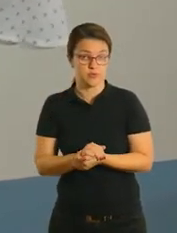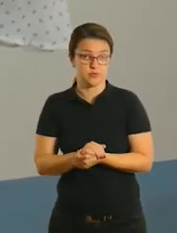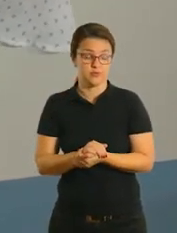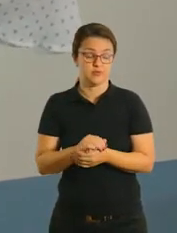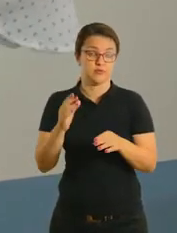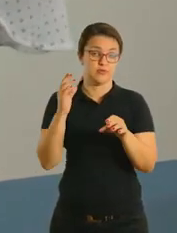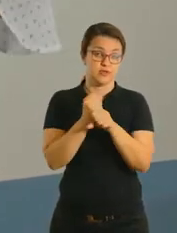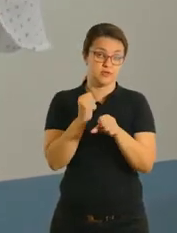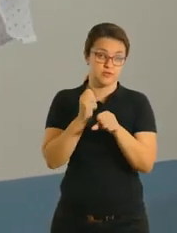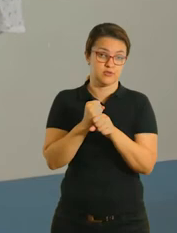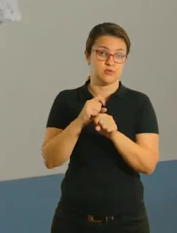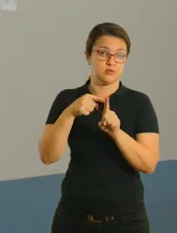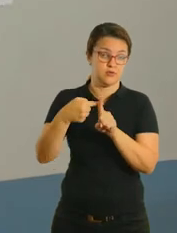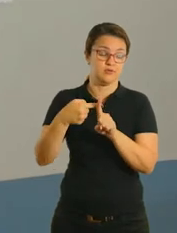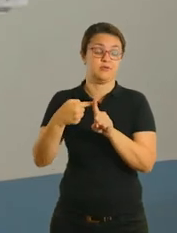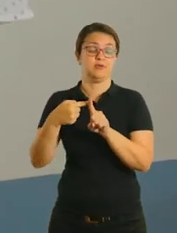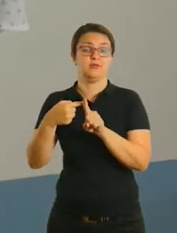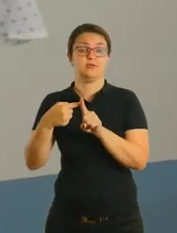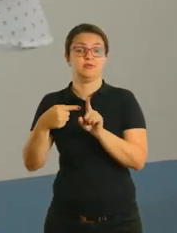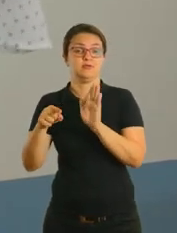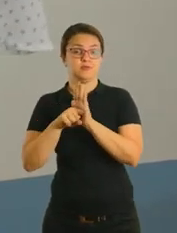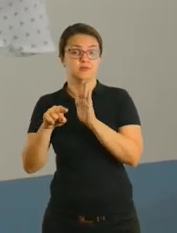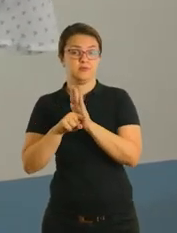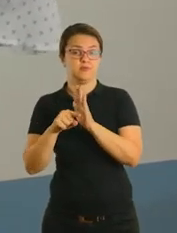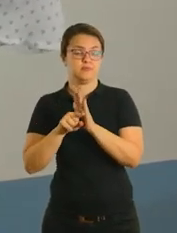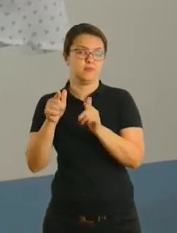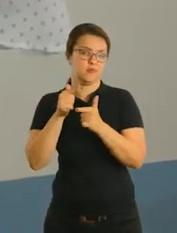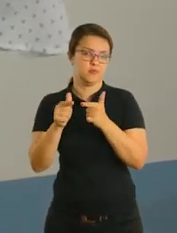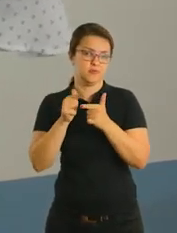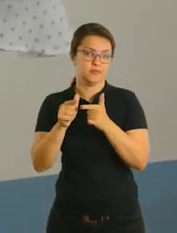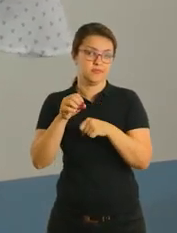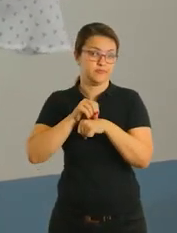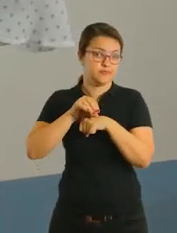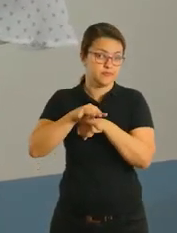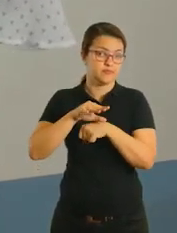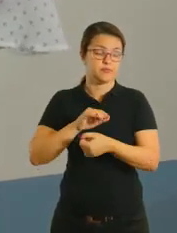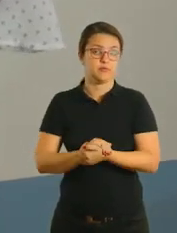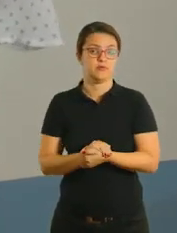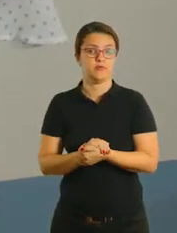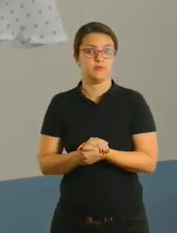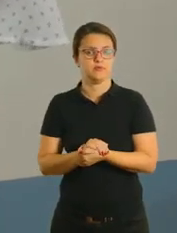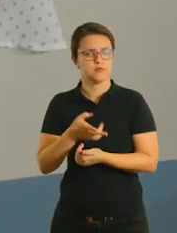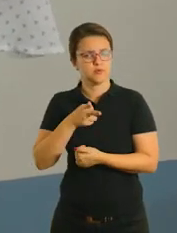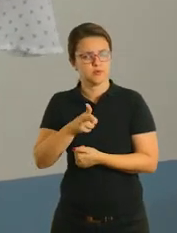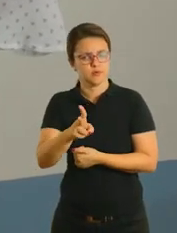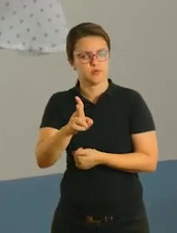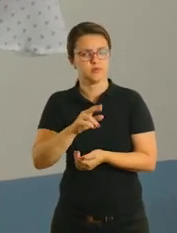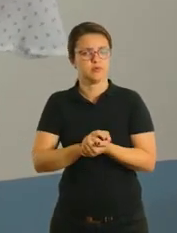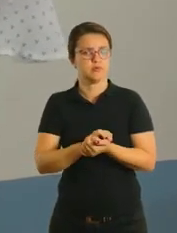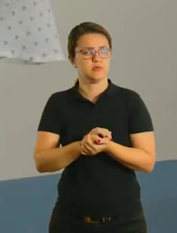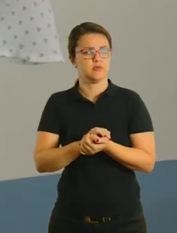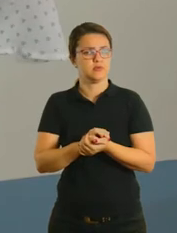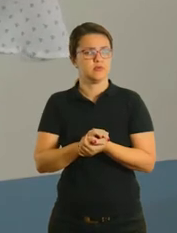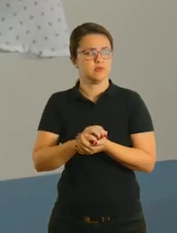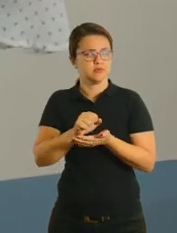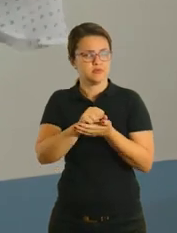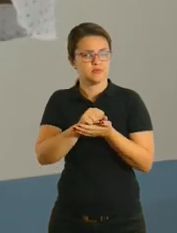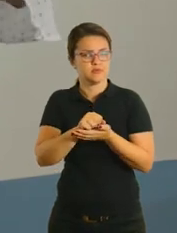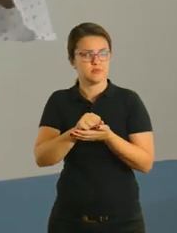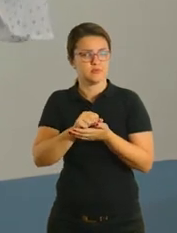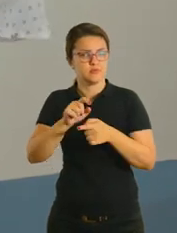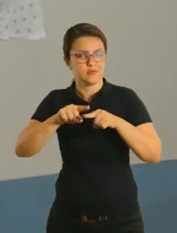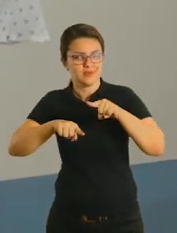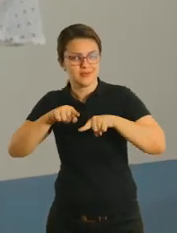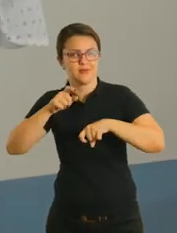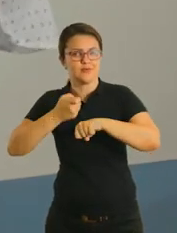subtração, né? Tem alguns problemas que são sugeridos lá. A nossa sugestão é que você continue trabalhando com material concreto. Você pode usar para